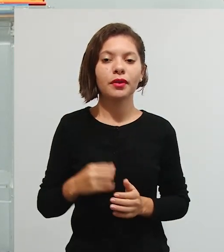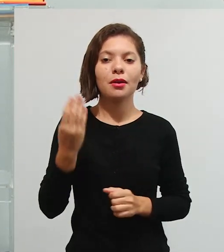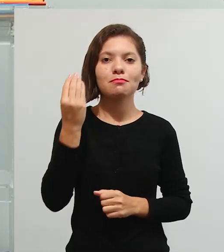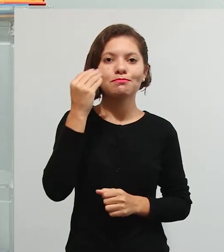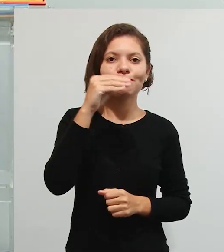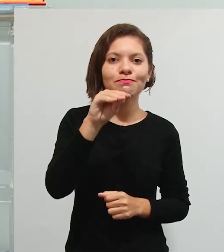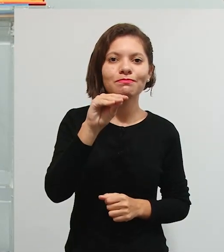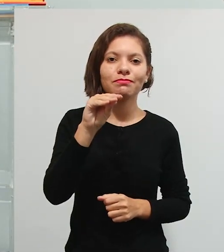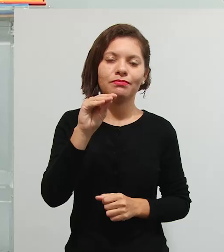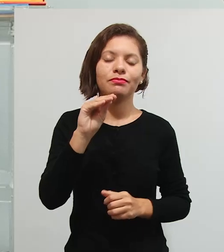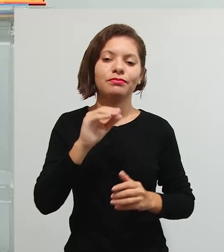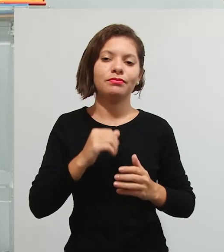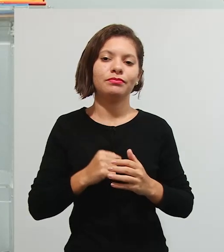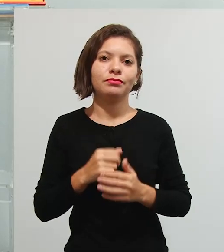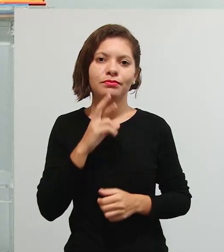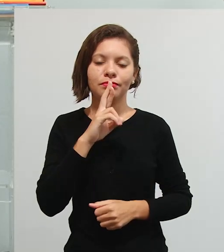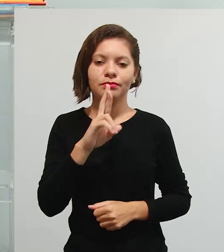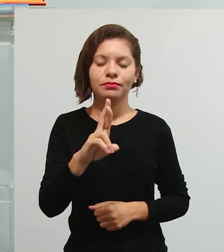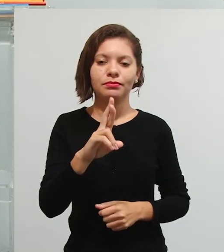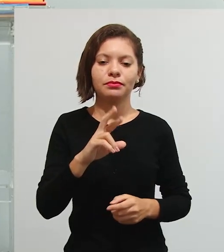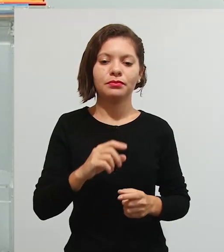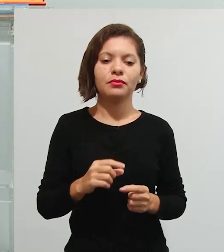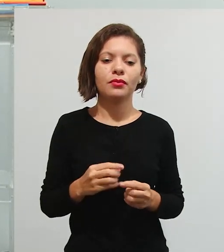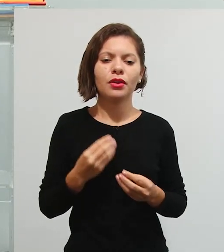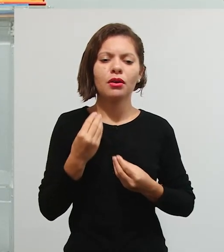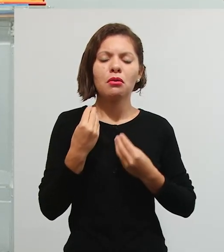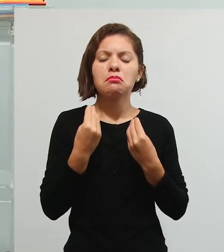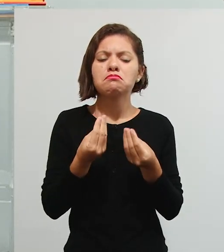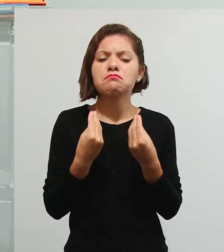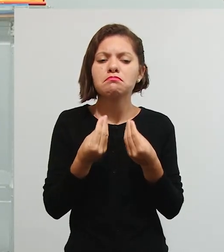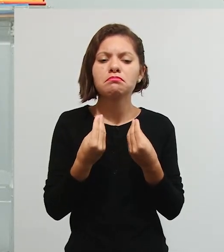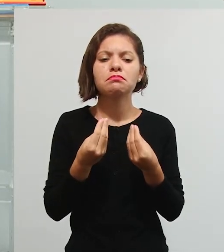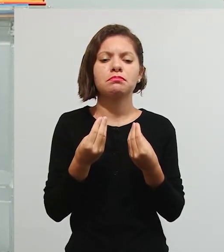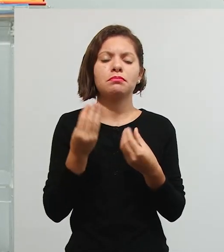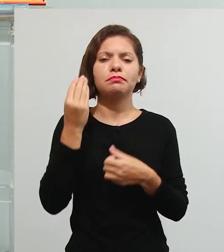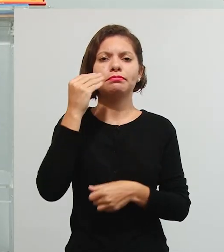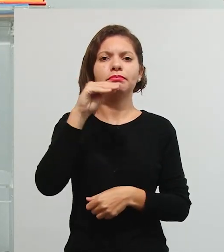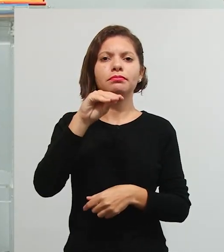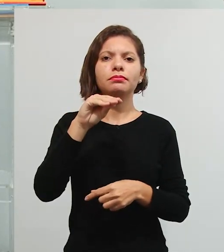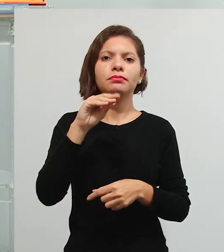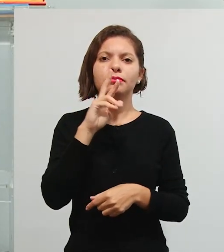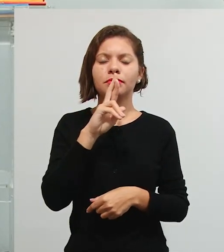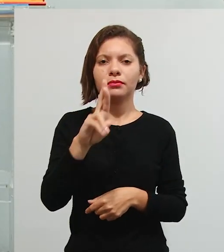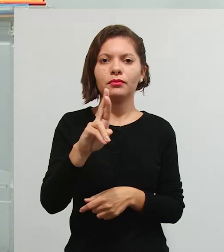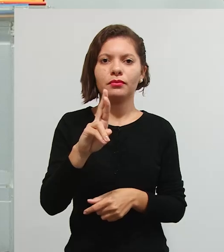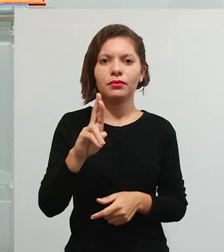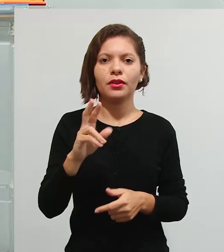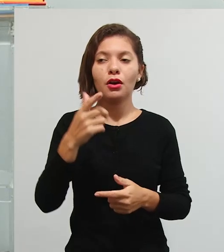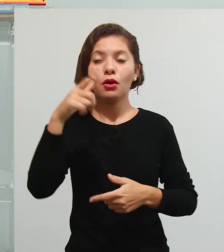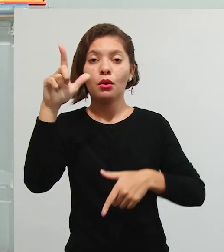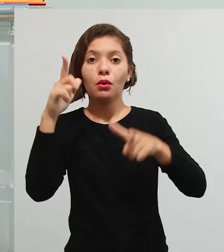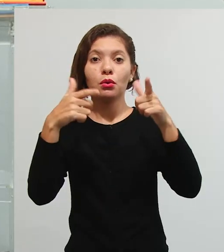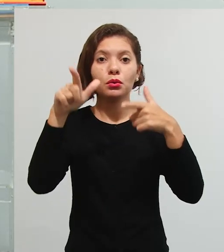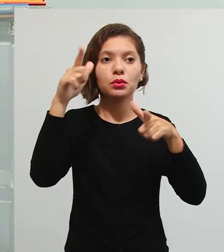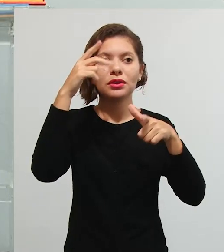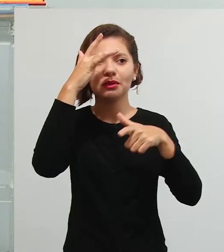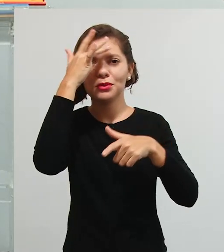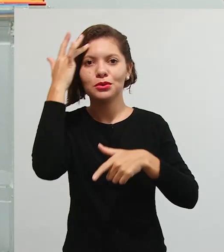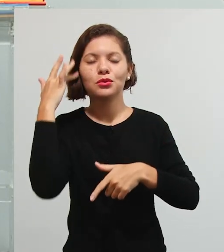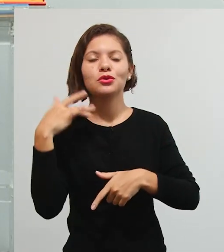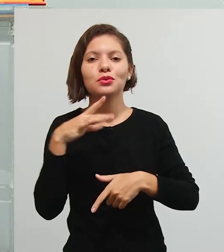vai gerar uma publicação. Por que ele vai gerar uma publicação, professora? Porque essa publicação, seja